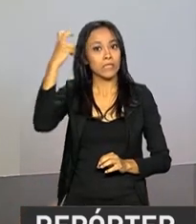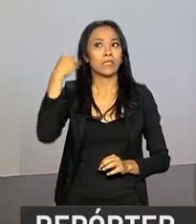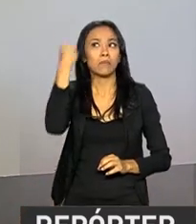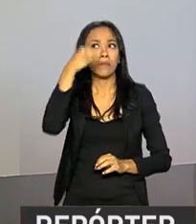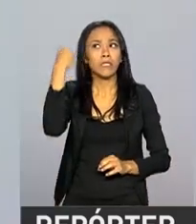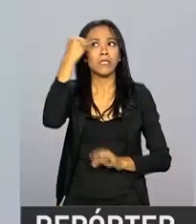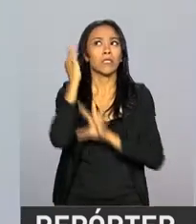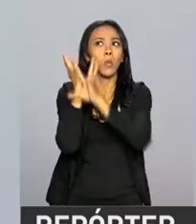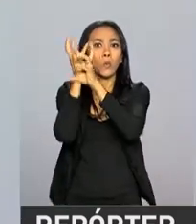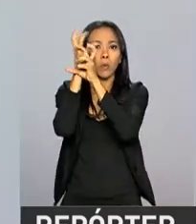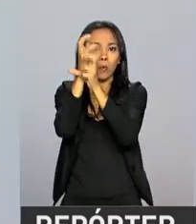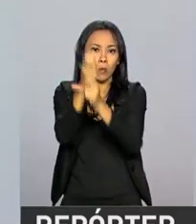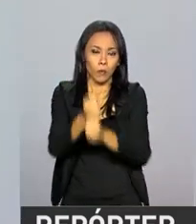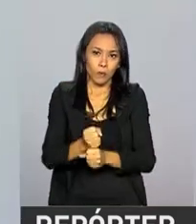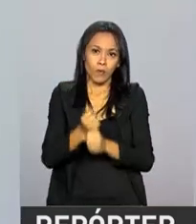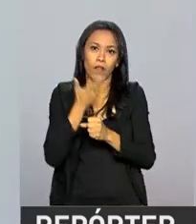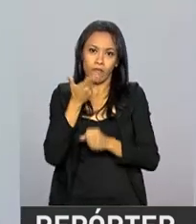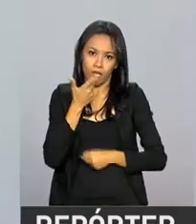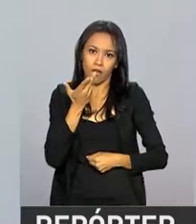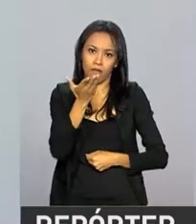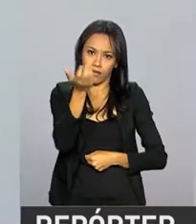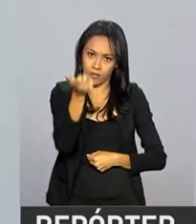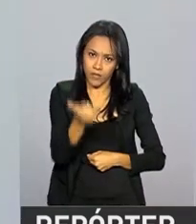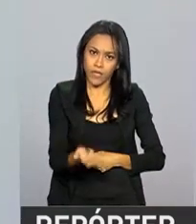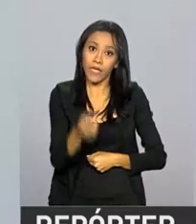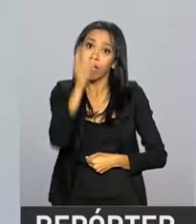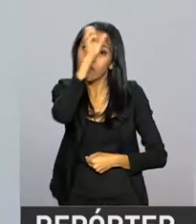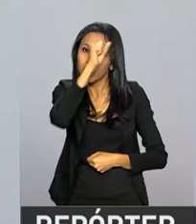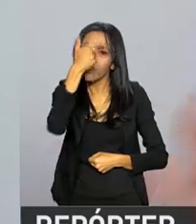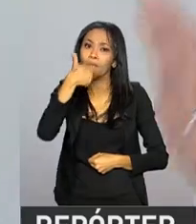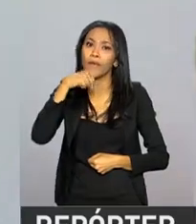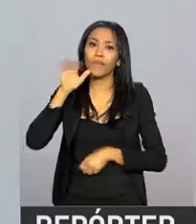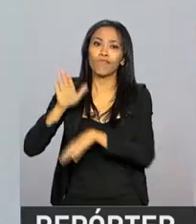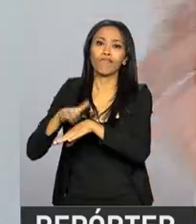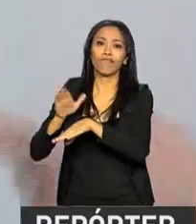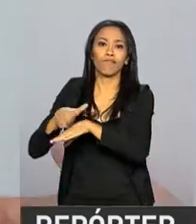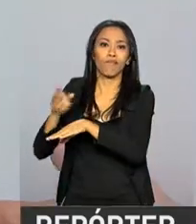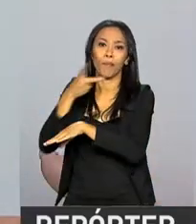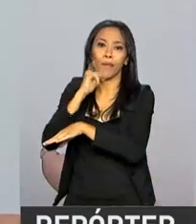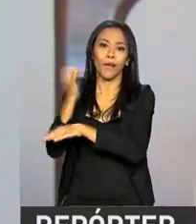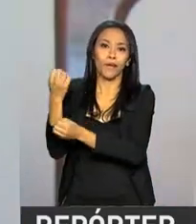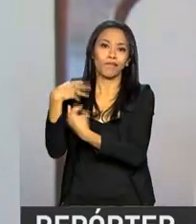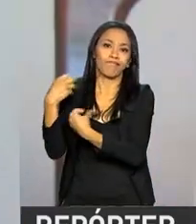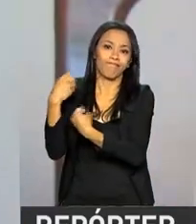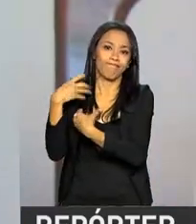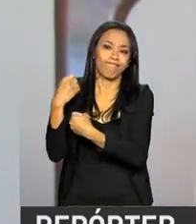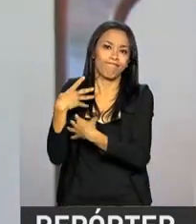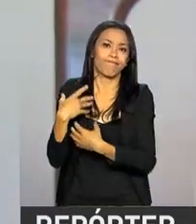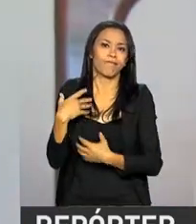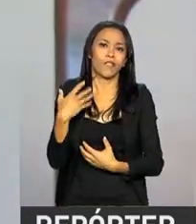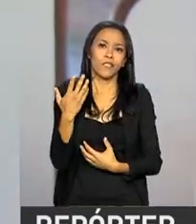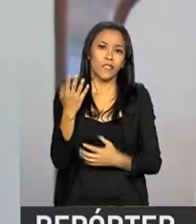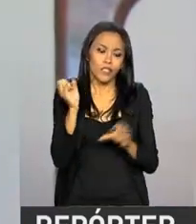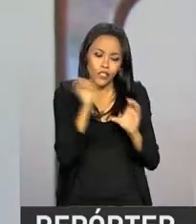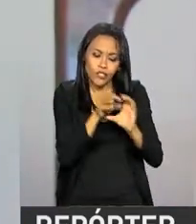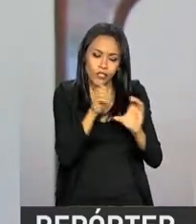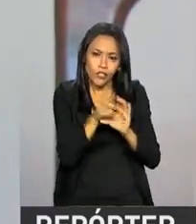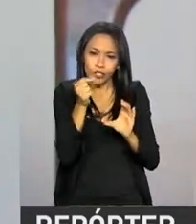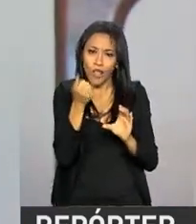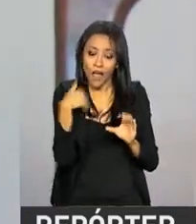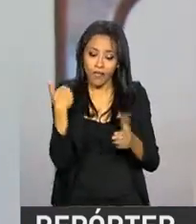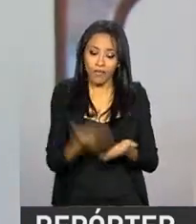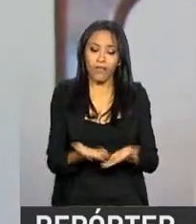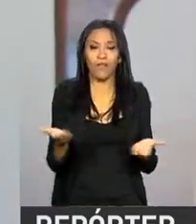bastante a aposentada conta que aprendeu com o pai desde cedo a economizar e até hoje não deixa de